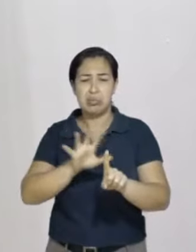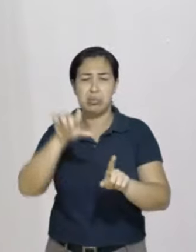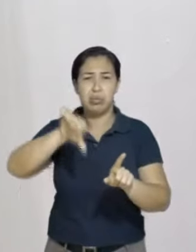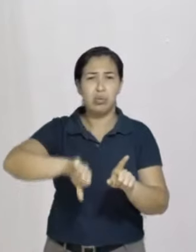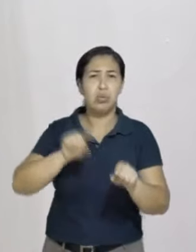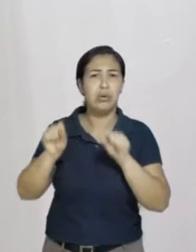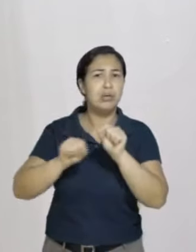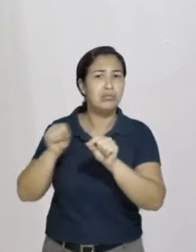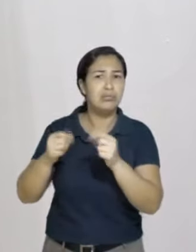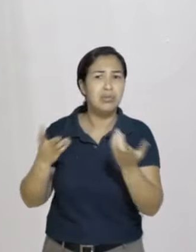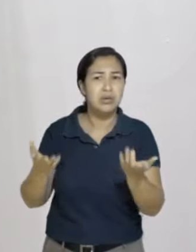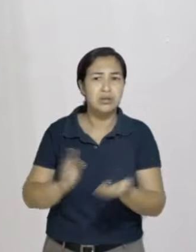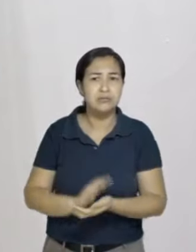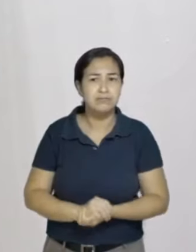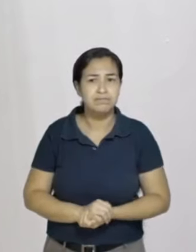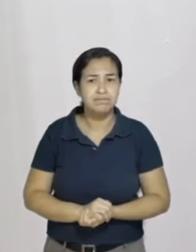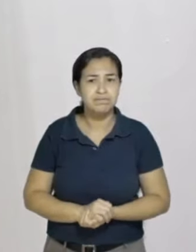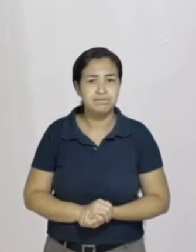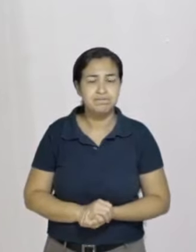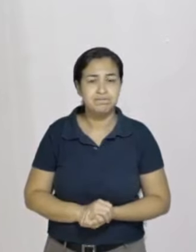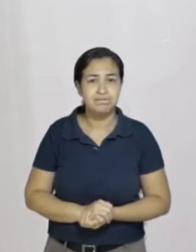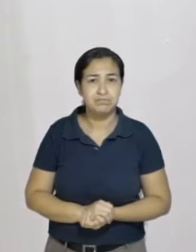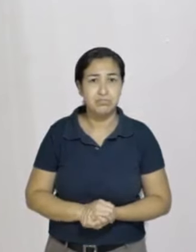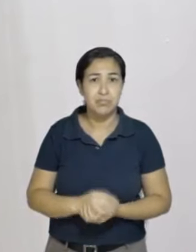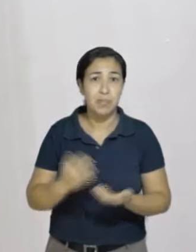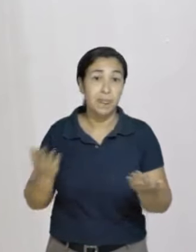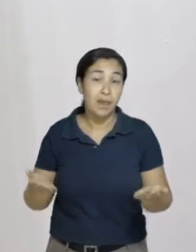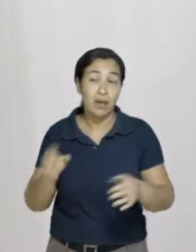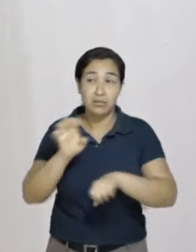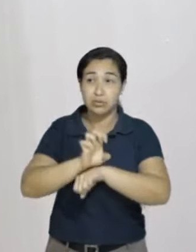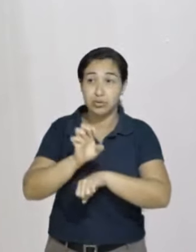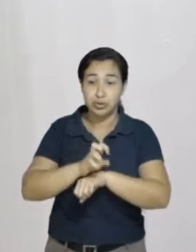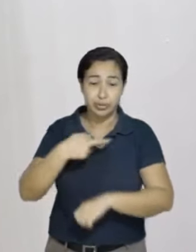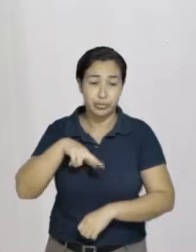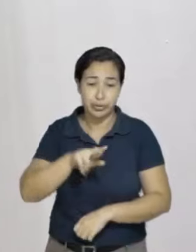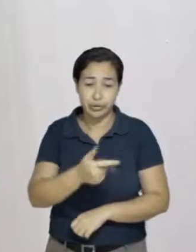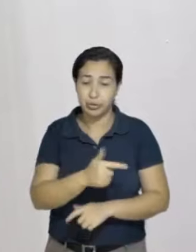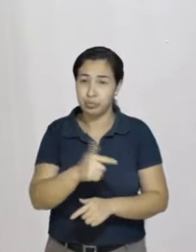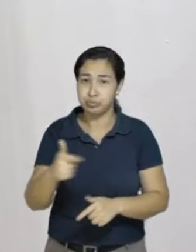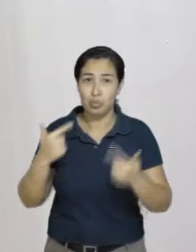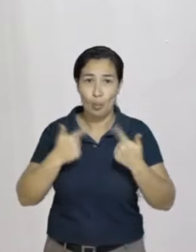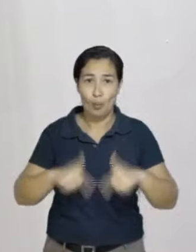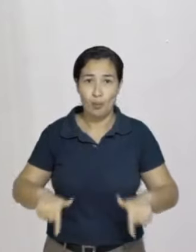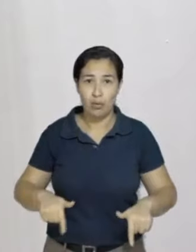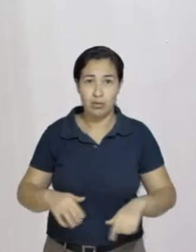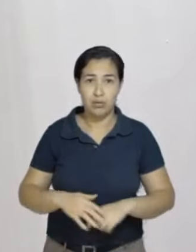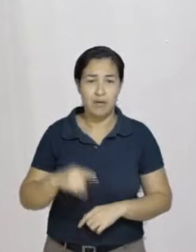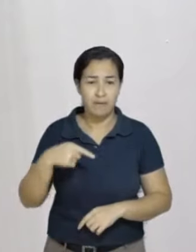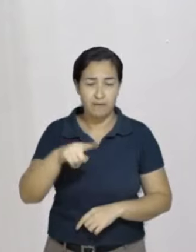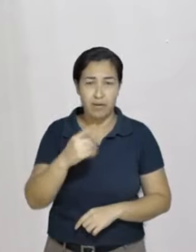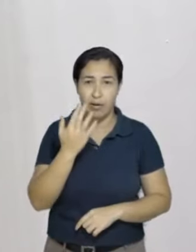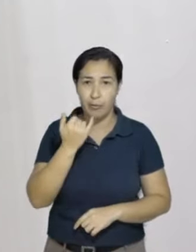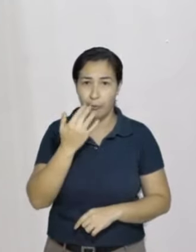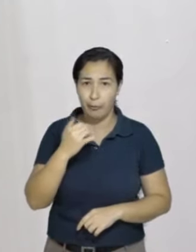pode pode trazer o estado é Laico Ah vai comer merda